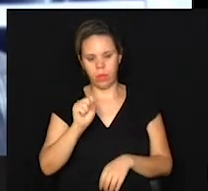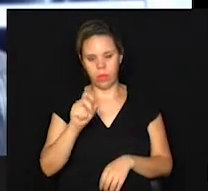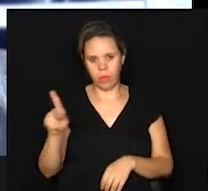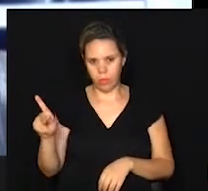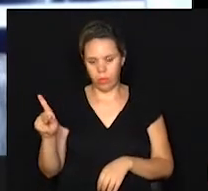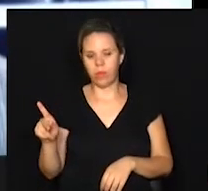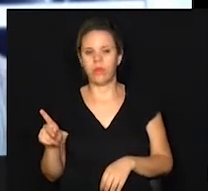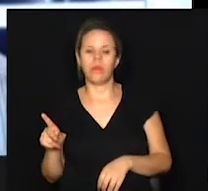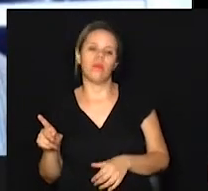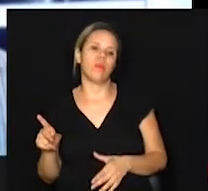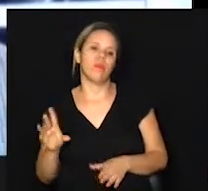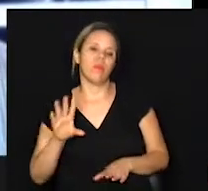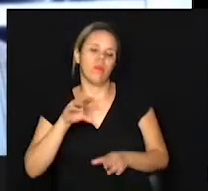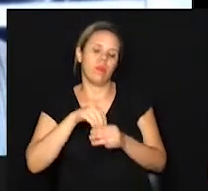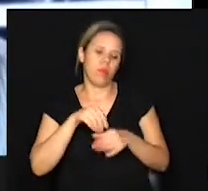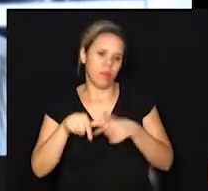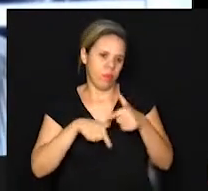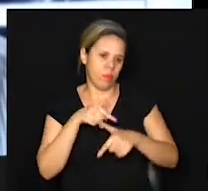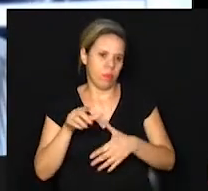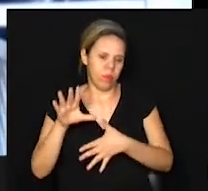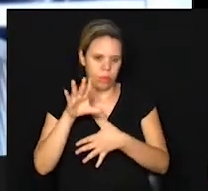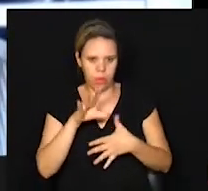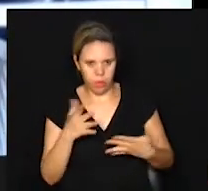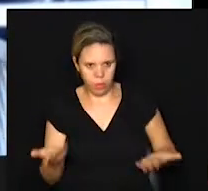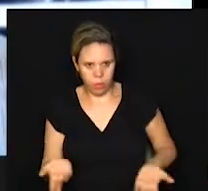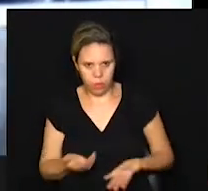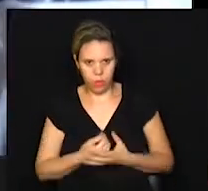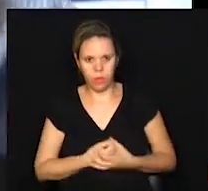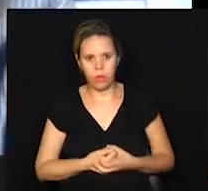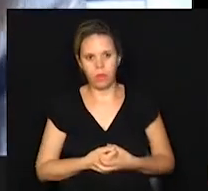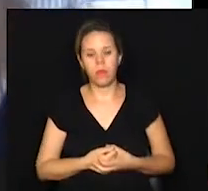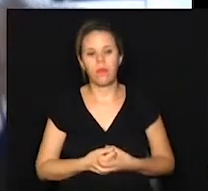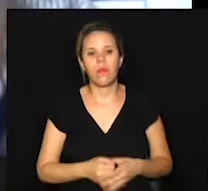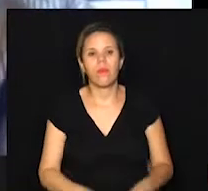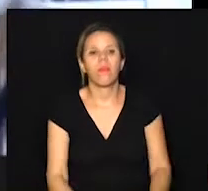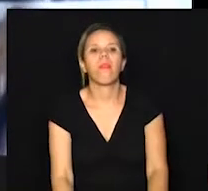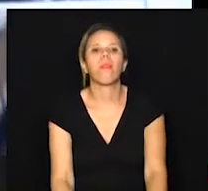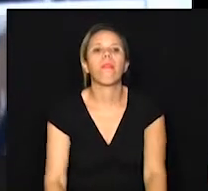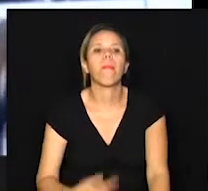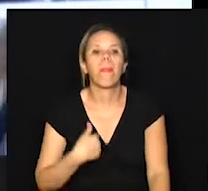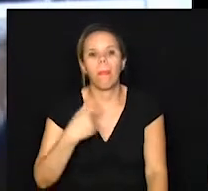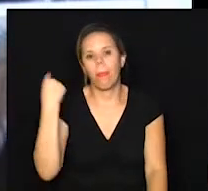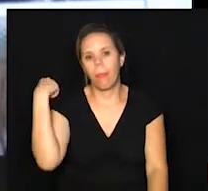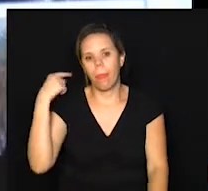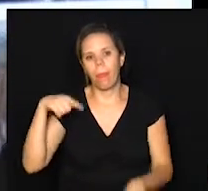América Latina, e eu era o professor